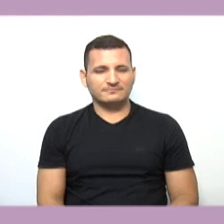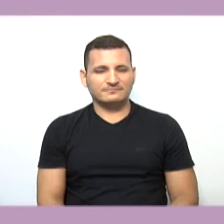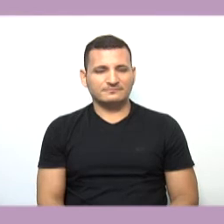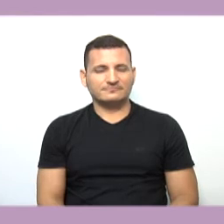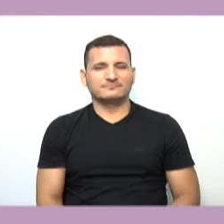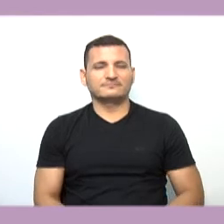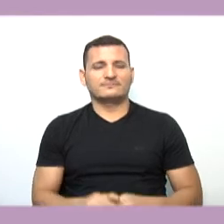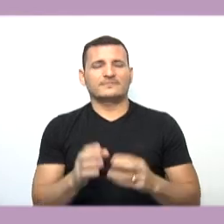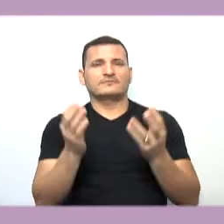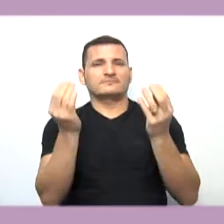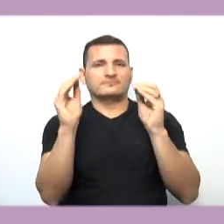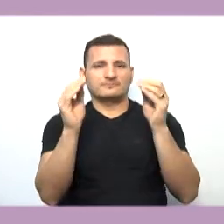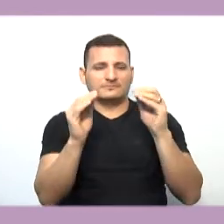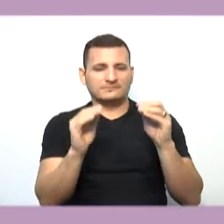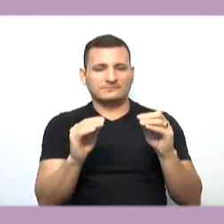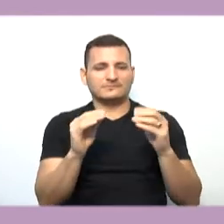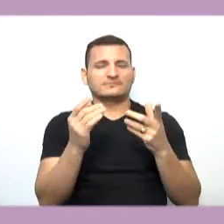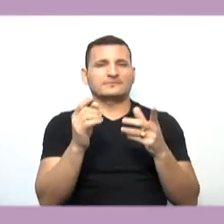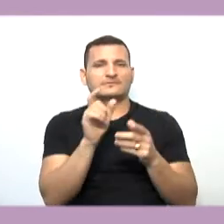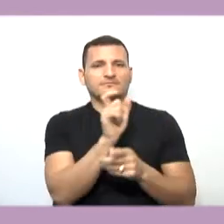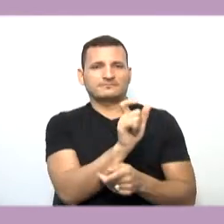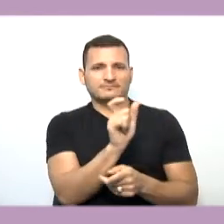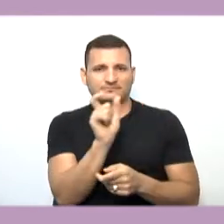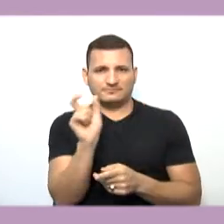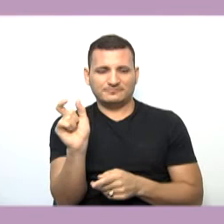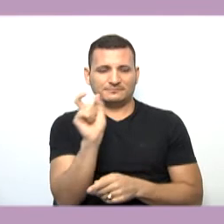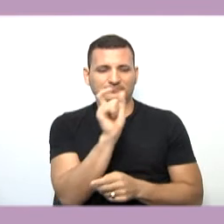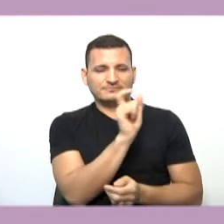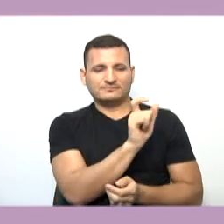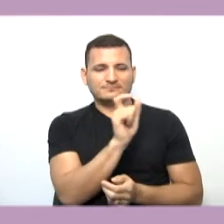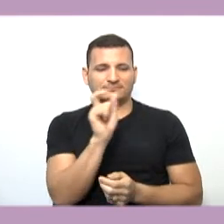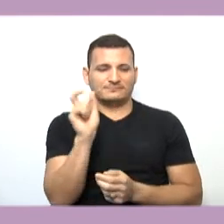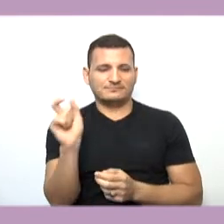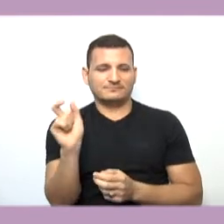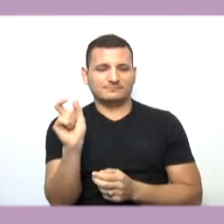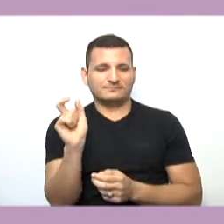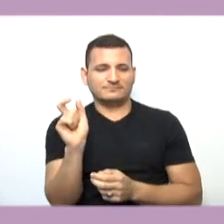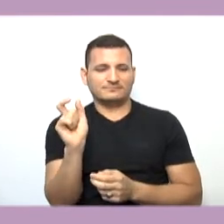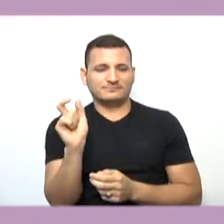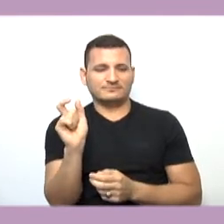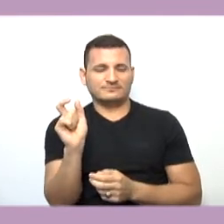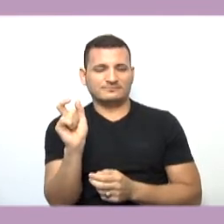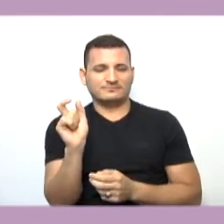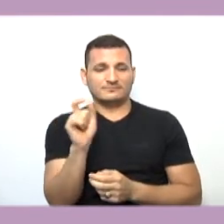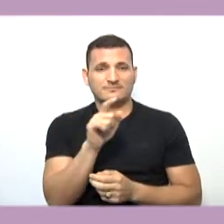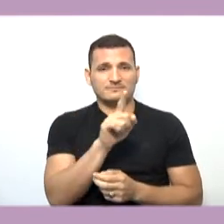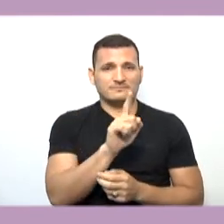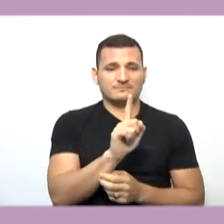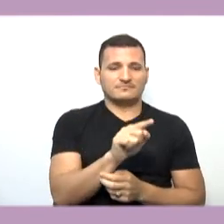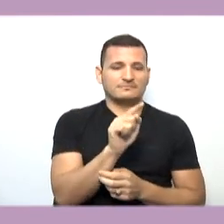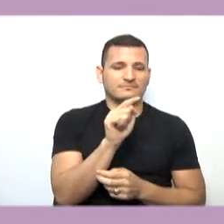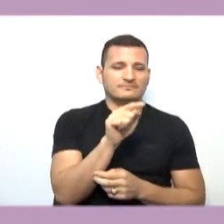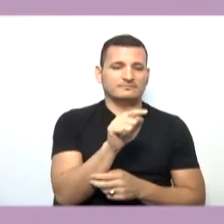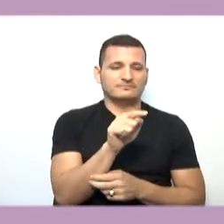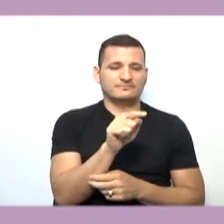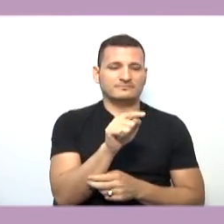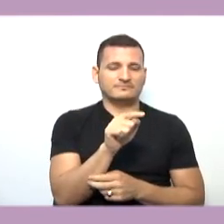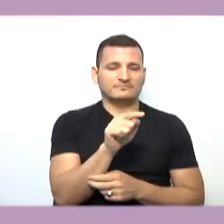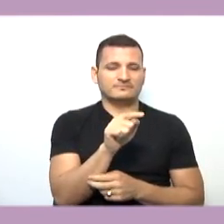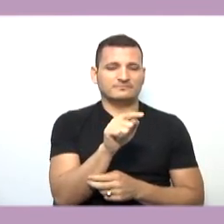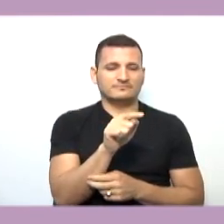borda, adicionamos os nossos botões, ó, tá vendo? Agora, quando eu clicar no